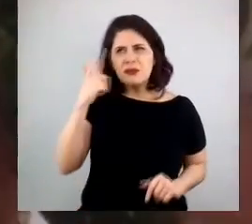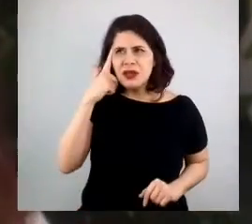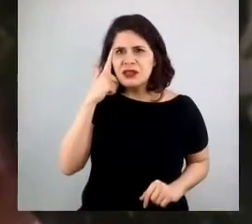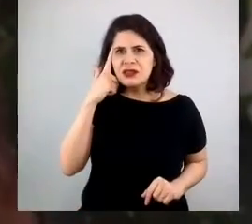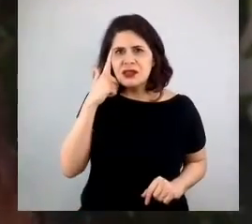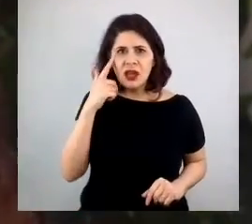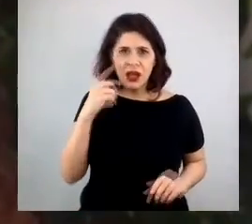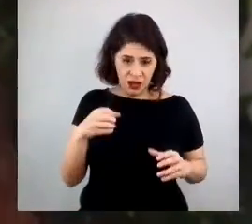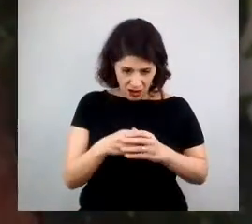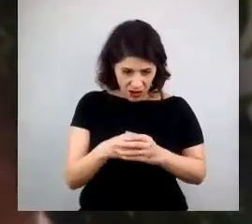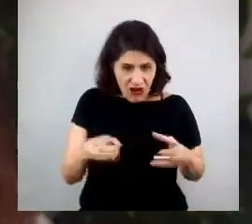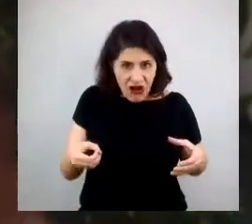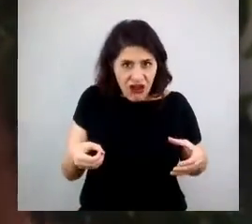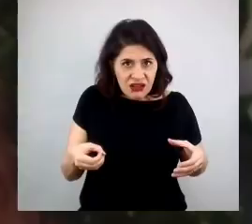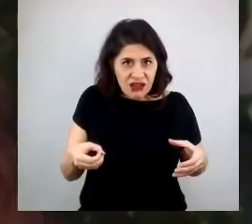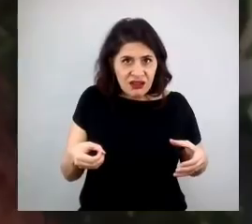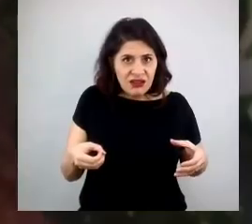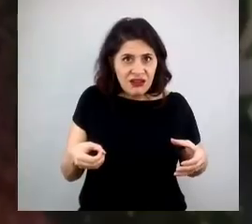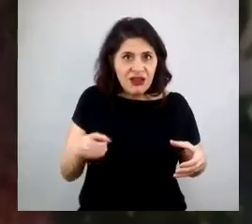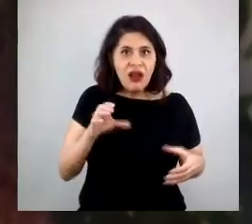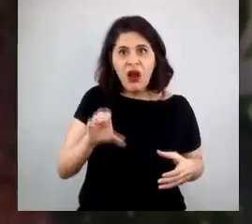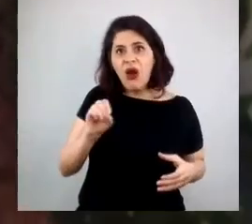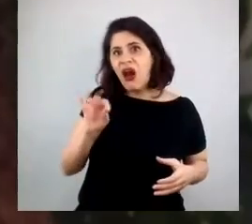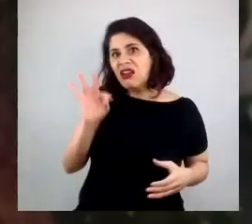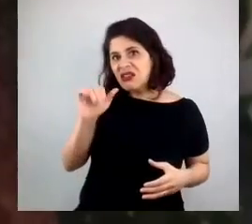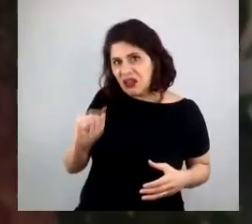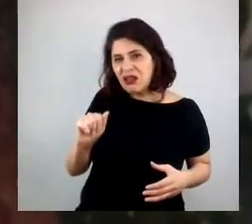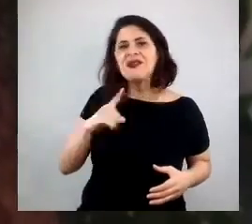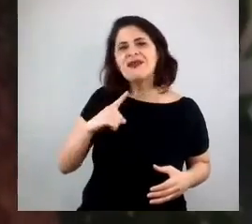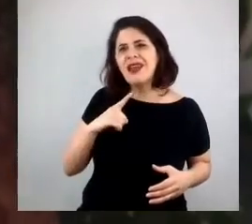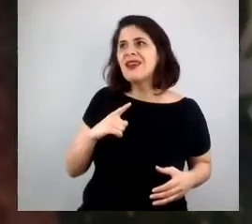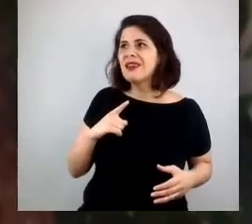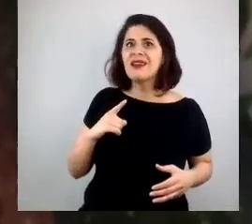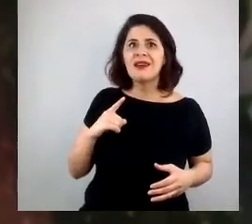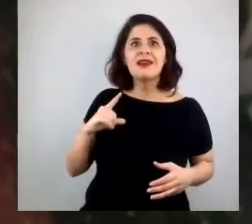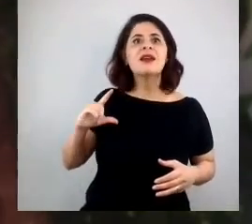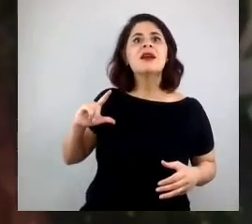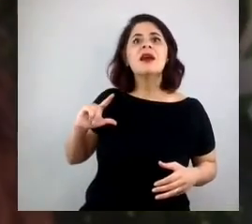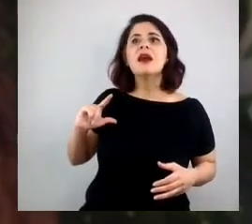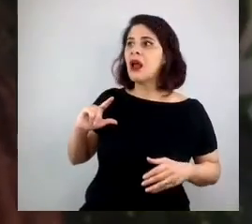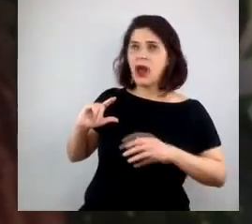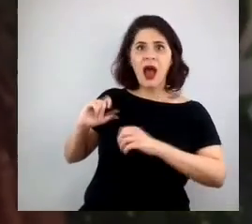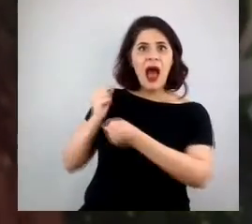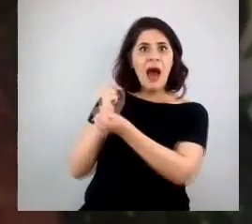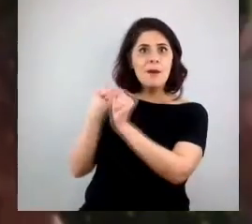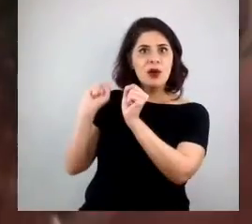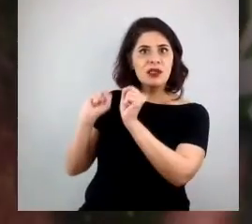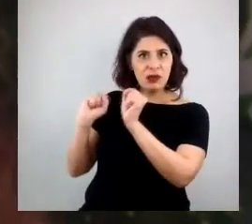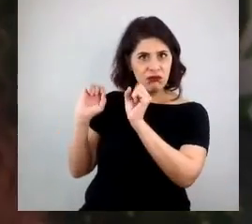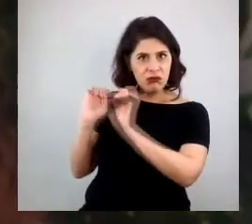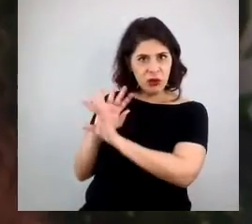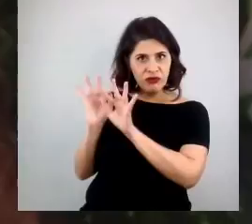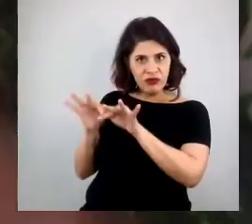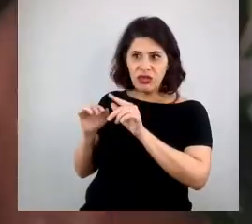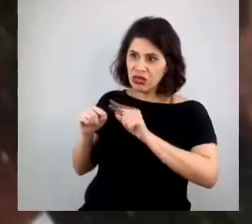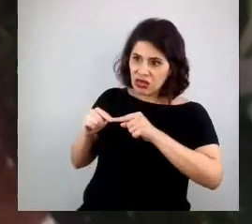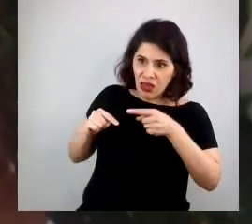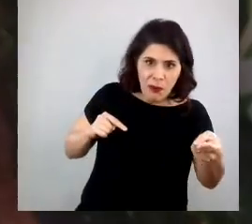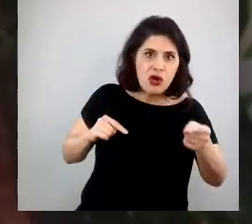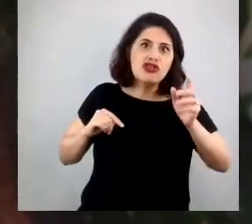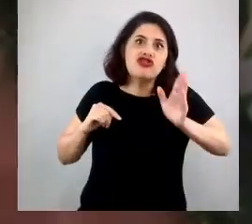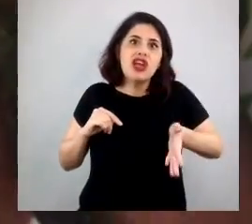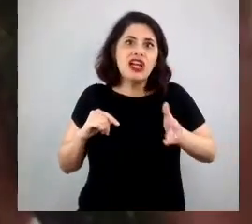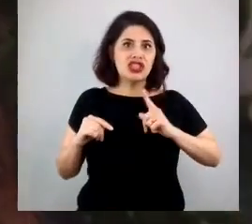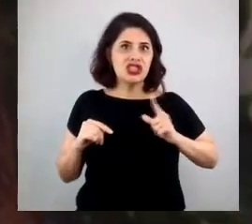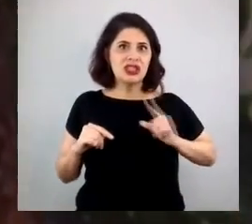existem desde pós-abolição, né? Quando os europeus vieram para o Brasil e receberam